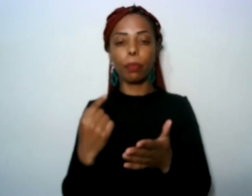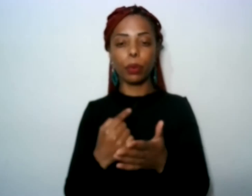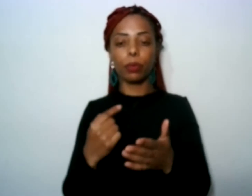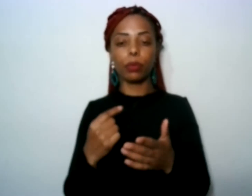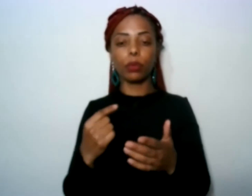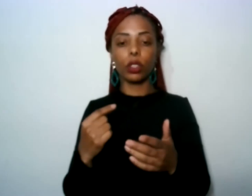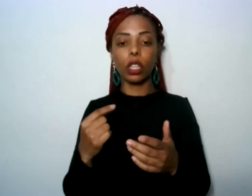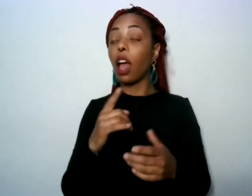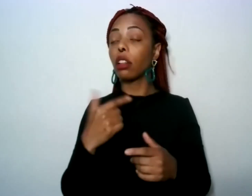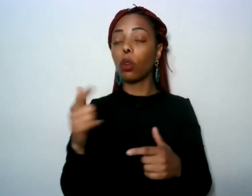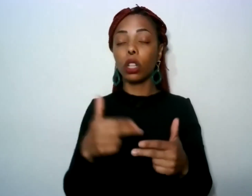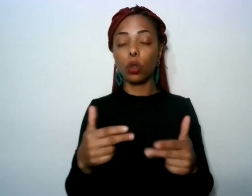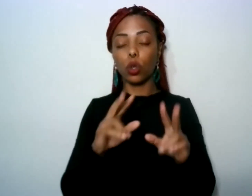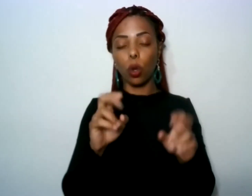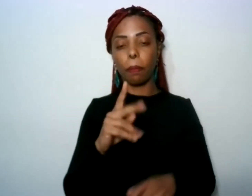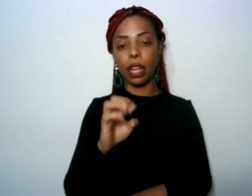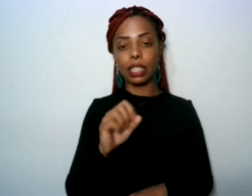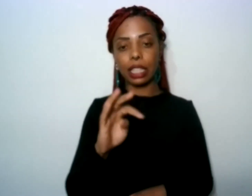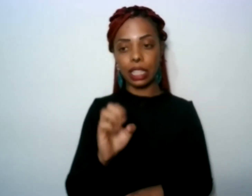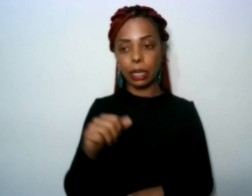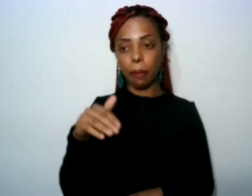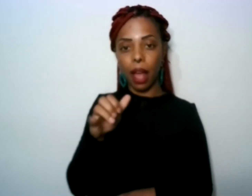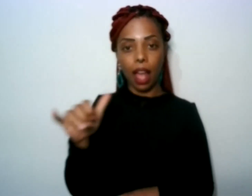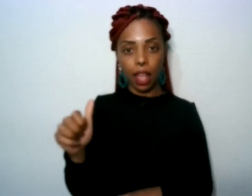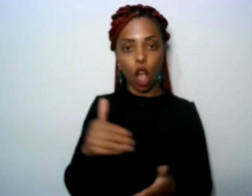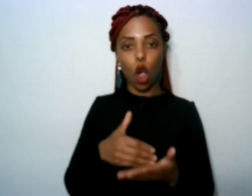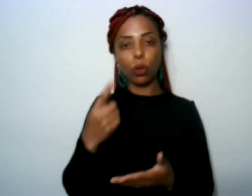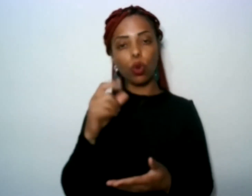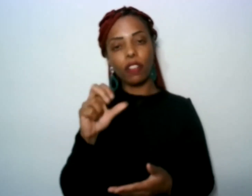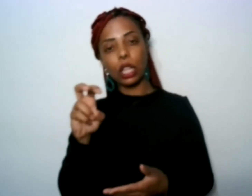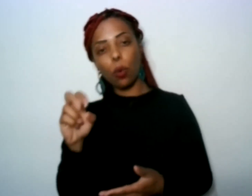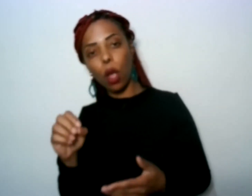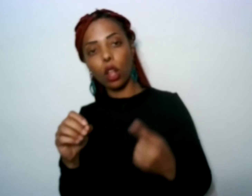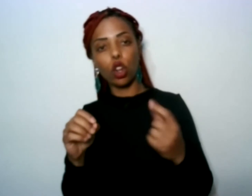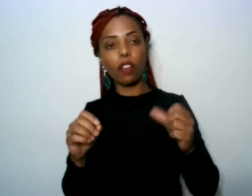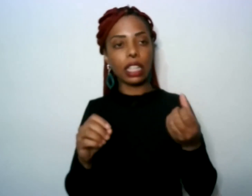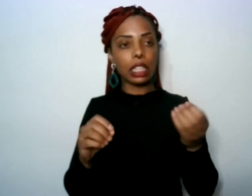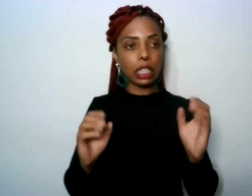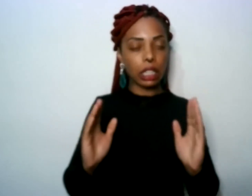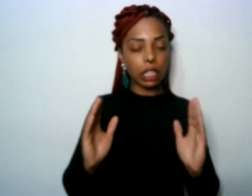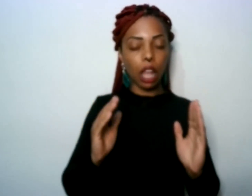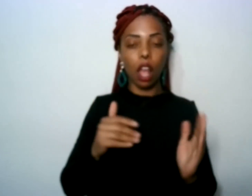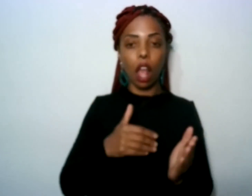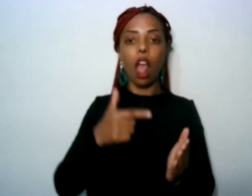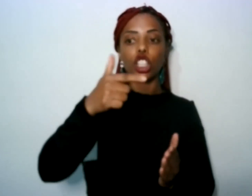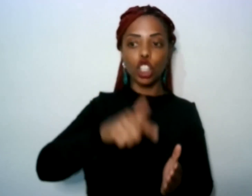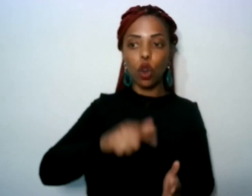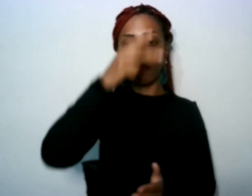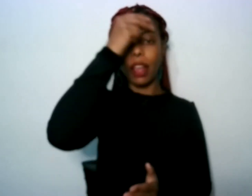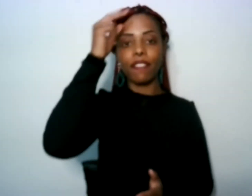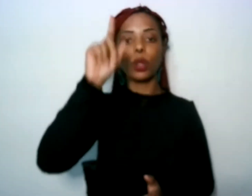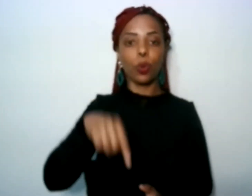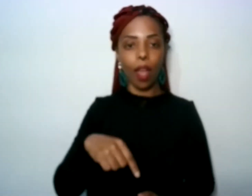estabelece na década de 50 60 quando o Prestes Maia vai novamente ser prefeito e